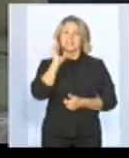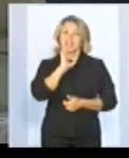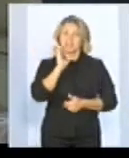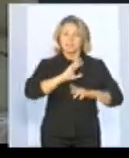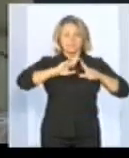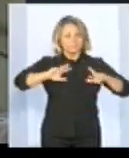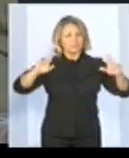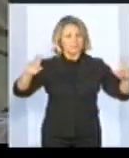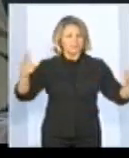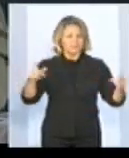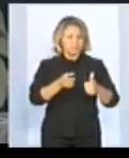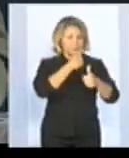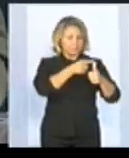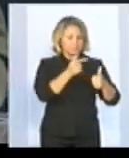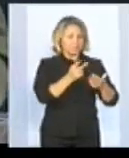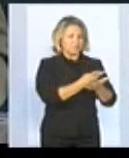diferente a partir da nova lei.